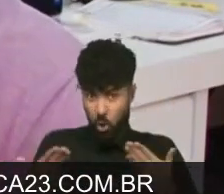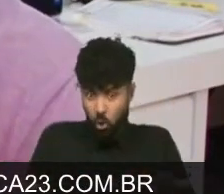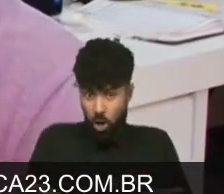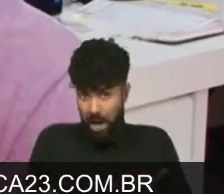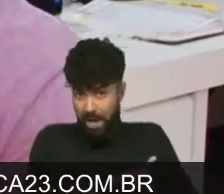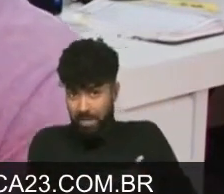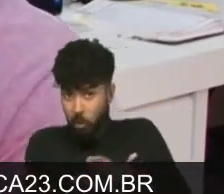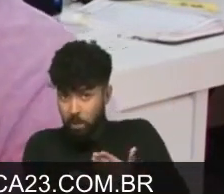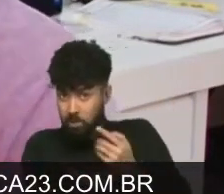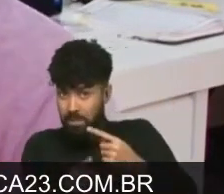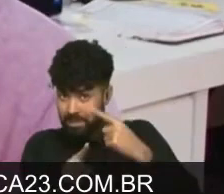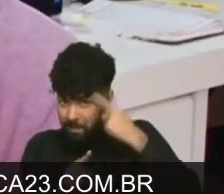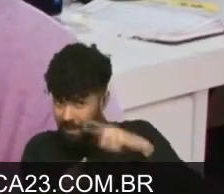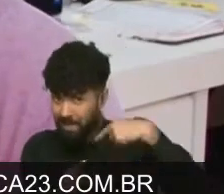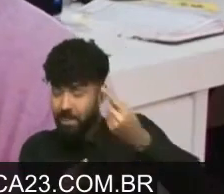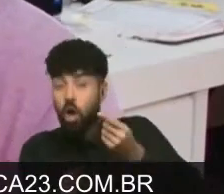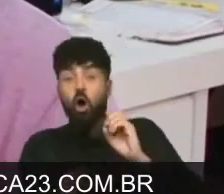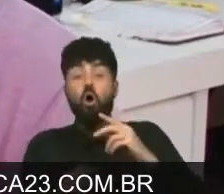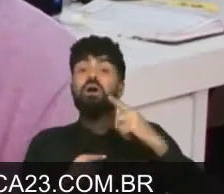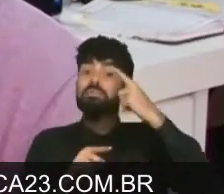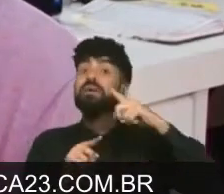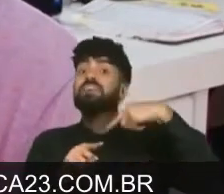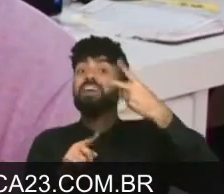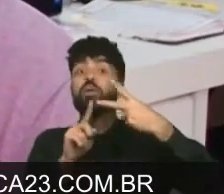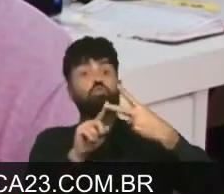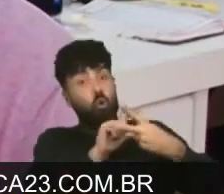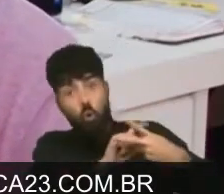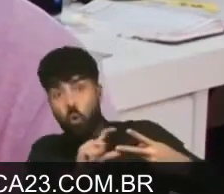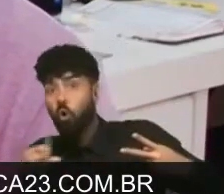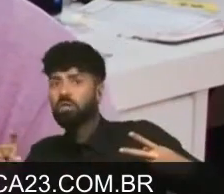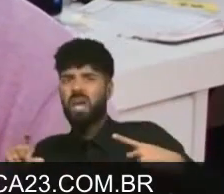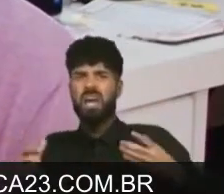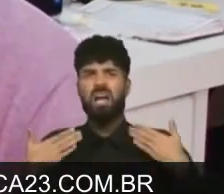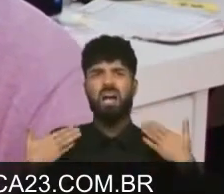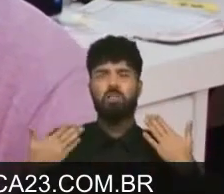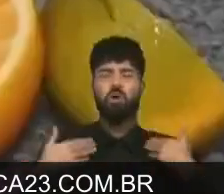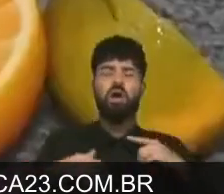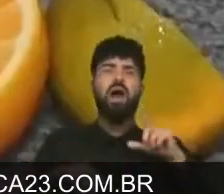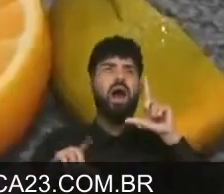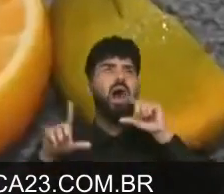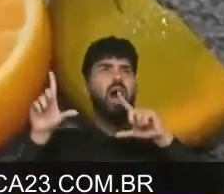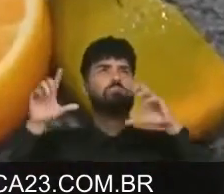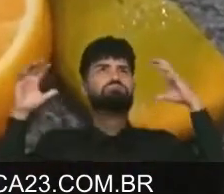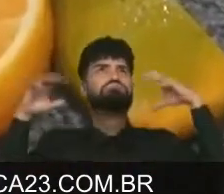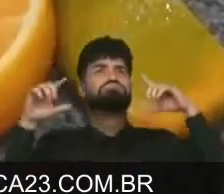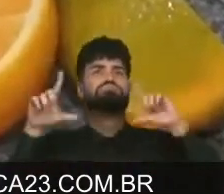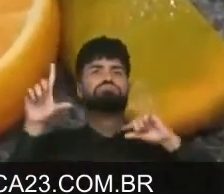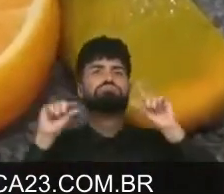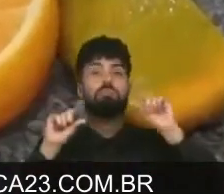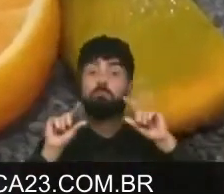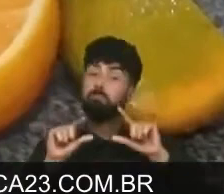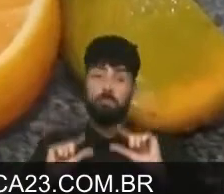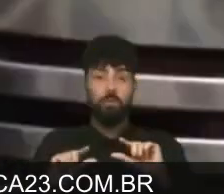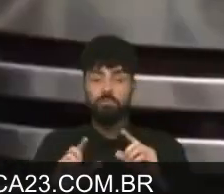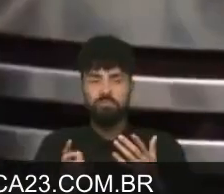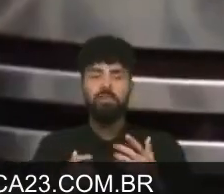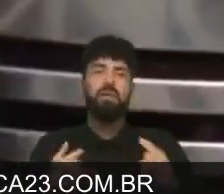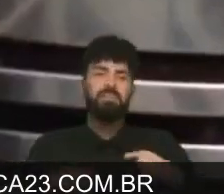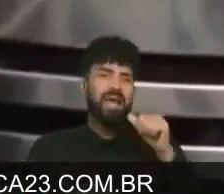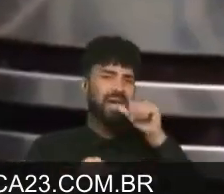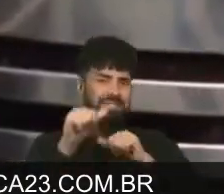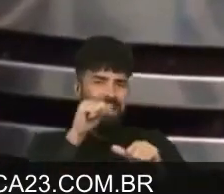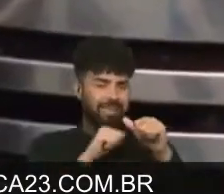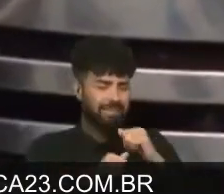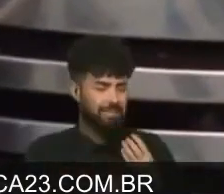próxima semana, ou da próxima semana inteira, a previsão de temperaturas elevadas e umidade baixa. Então é muito importante as pessoas se hidratar bastante,